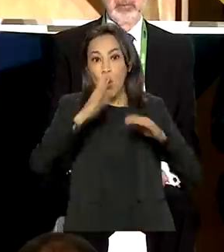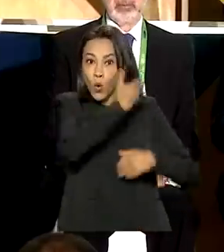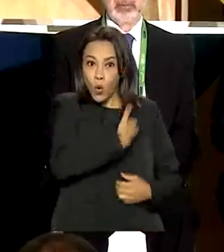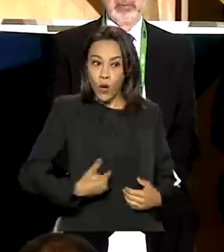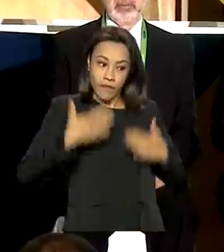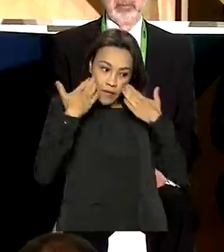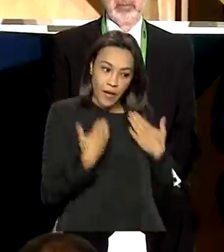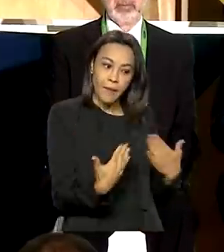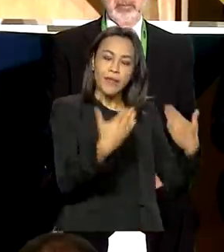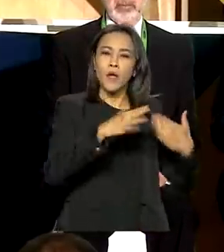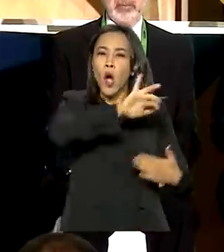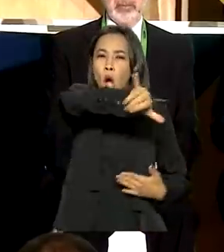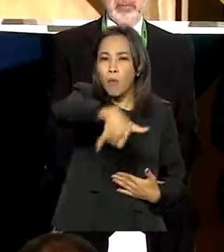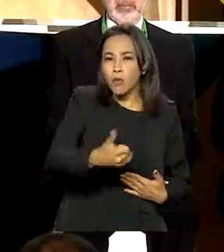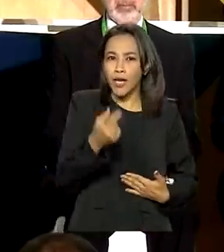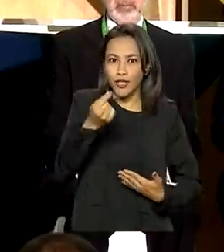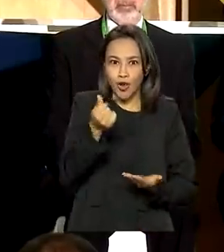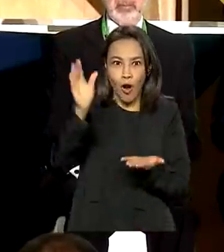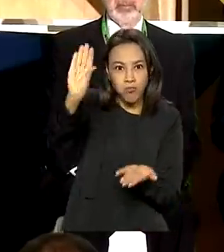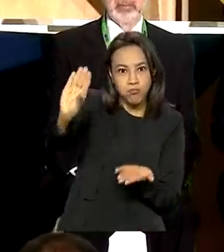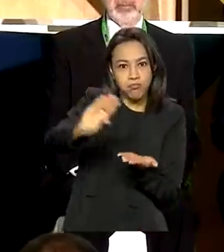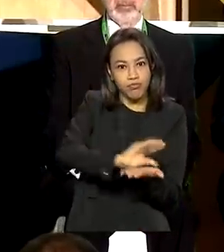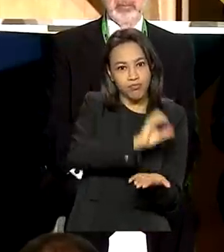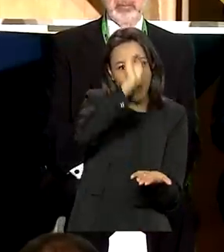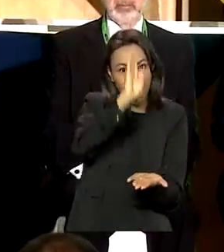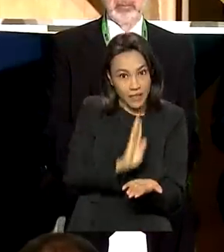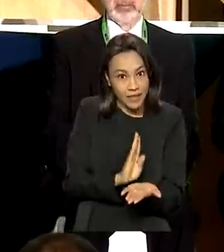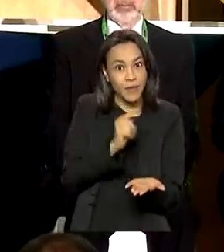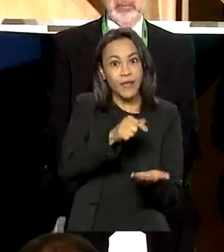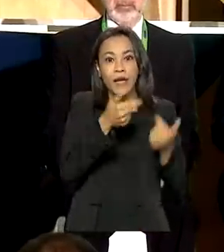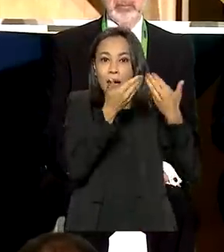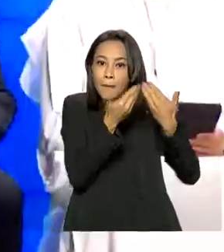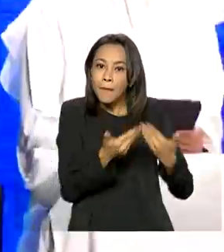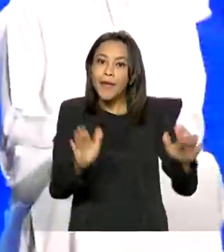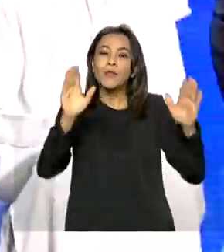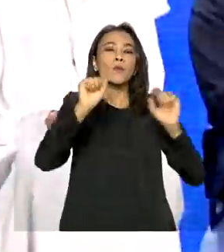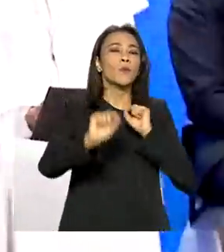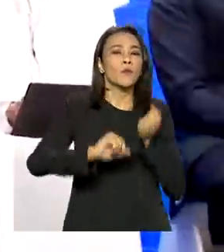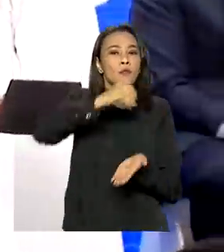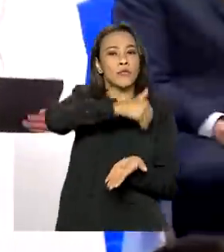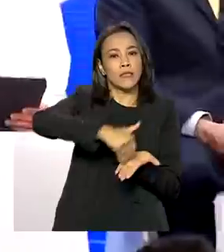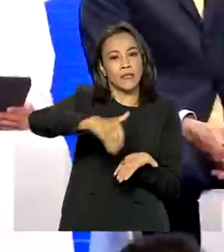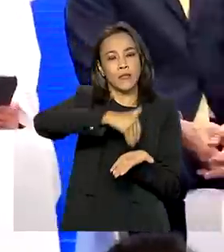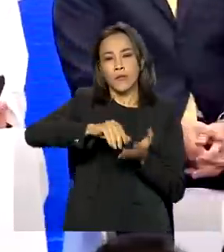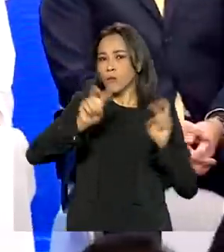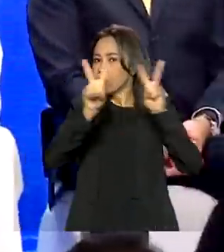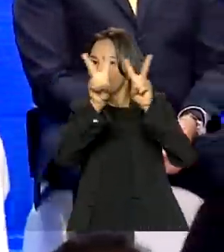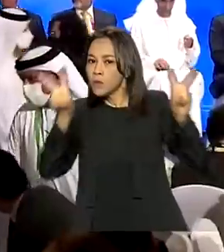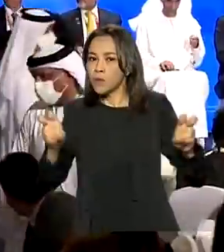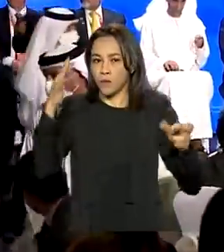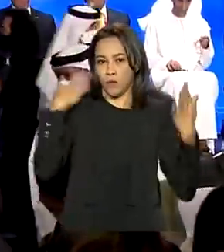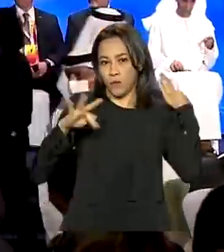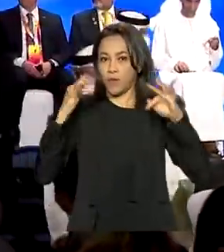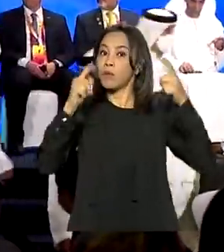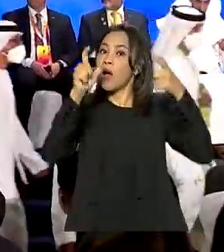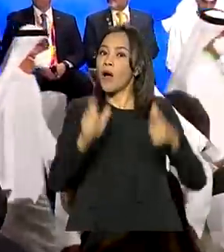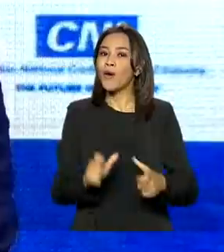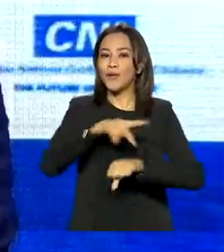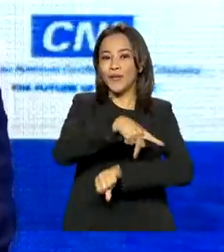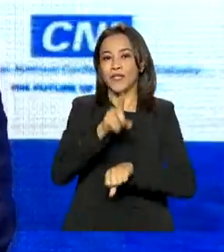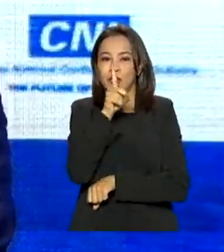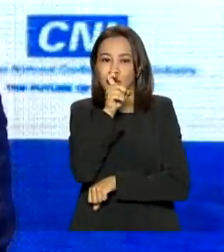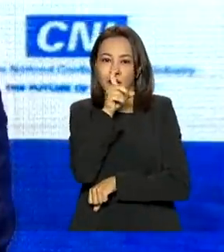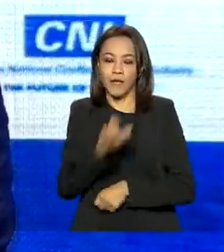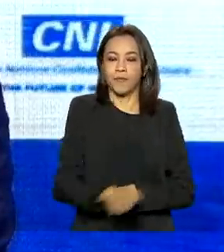apresenta oportunidades de investimentos aqui no país e anuncia a abertura de um escritório do Turismo brasileiro em Dubai